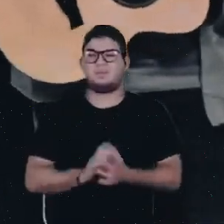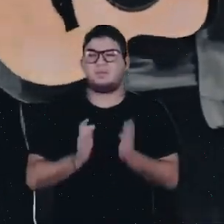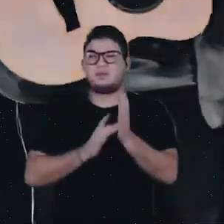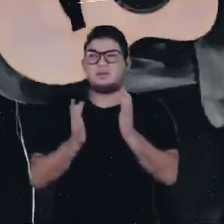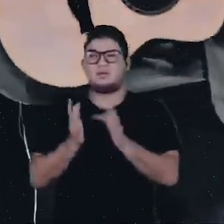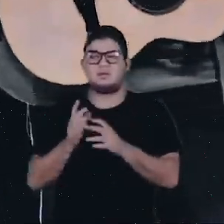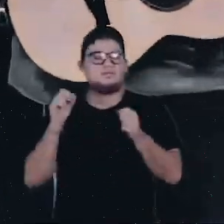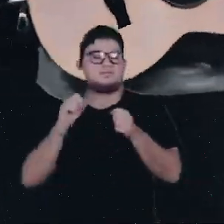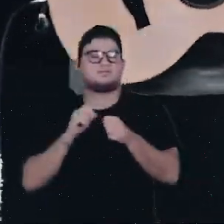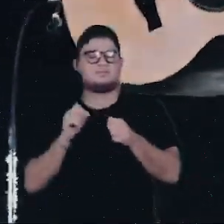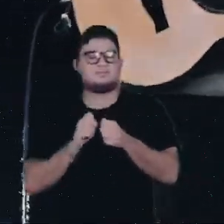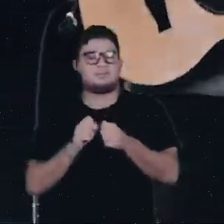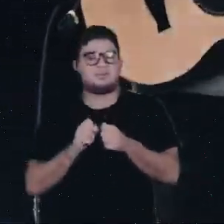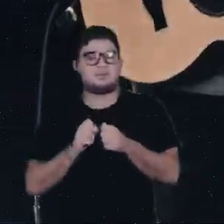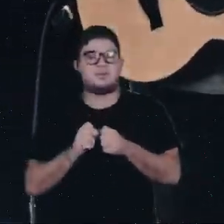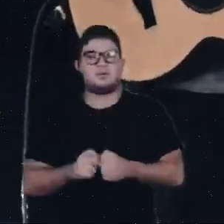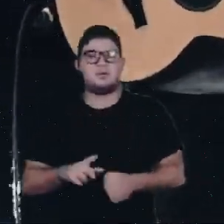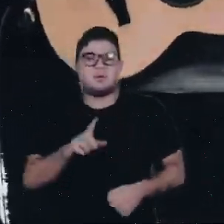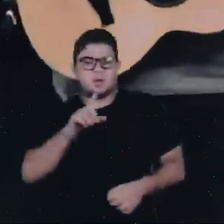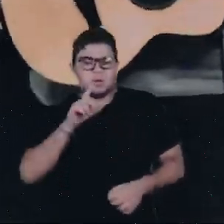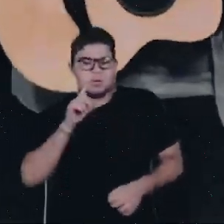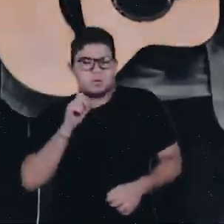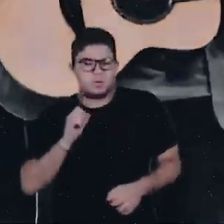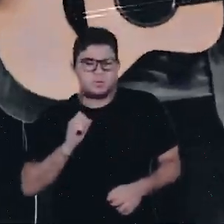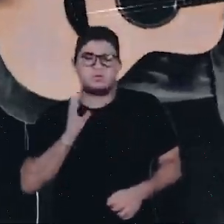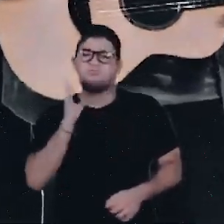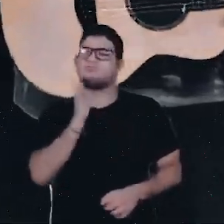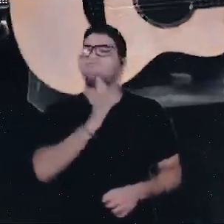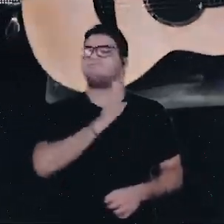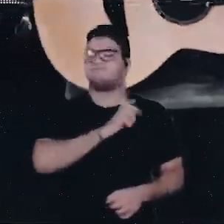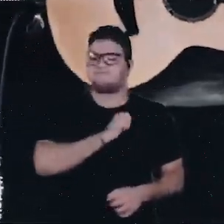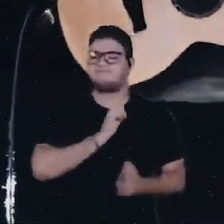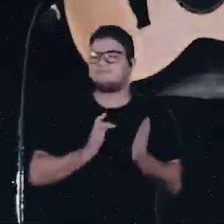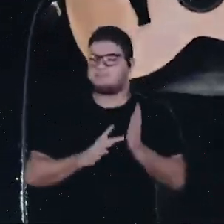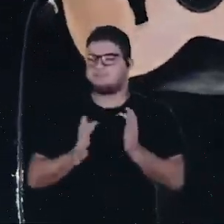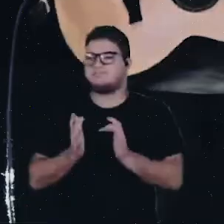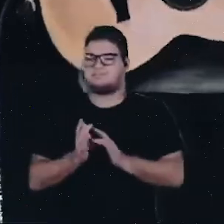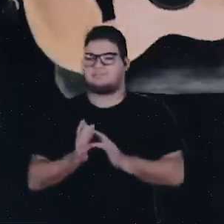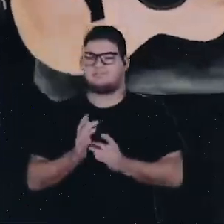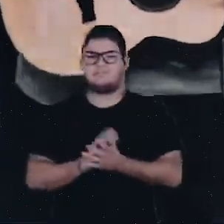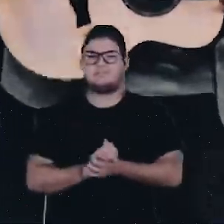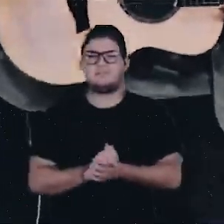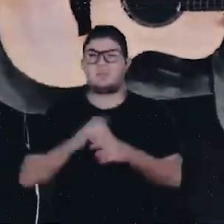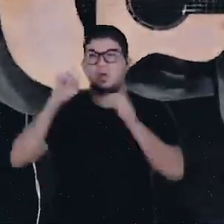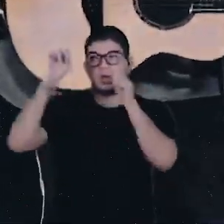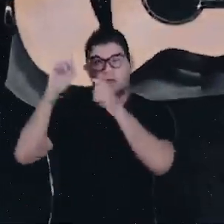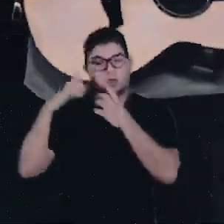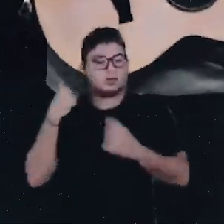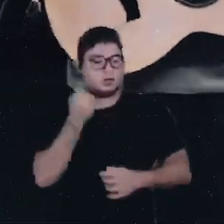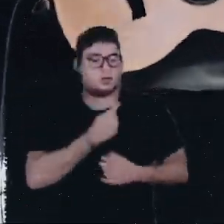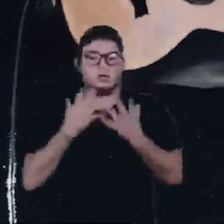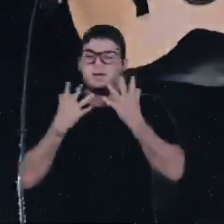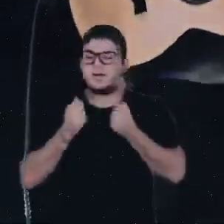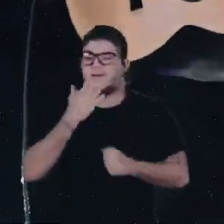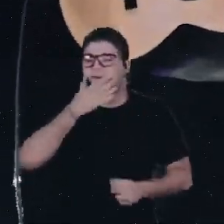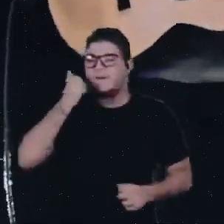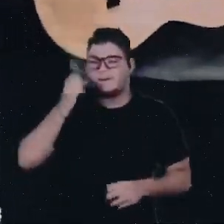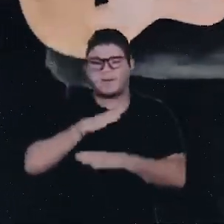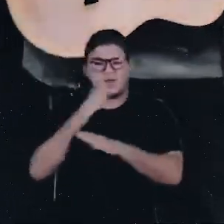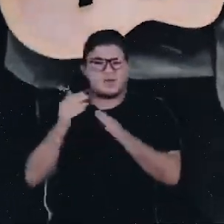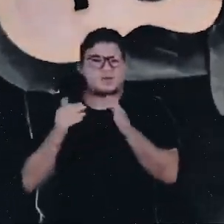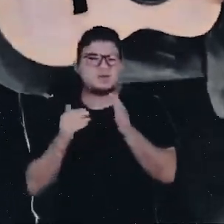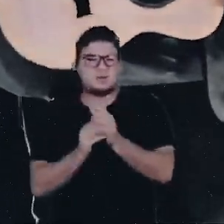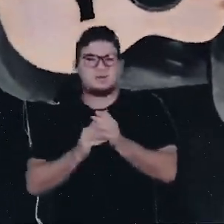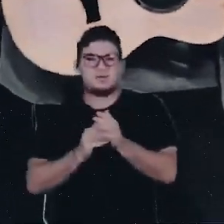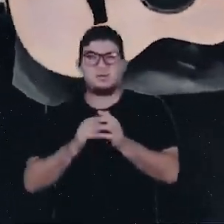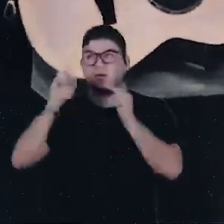fez. Jesus escolheu agir com amor. Ele nos aceitou, e o melhor de tudo, uau,